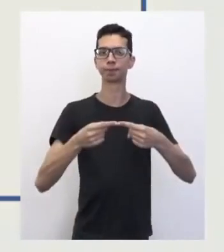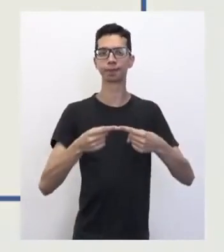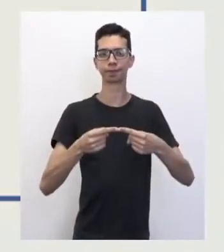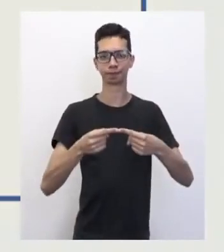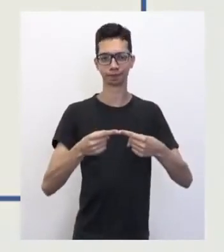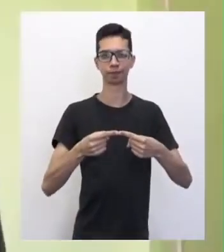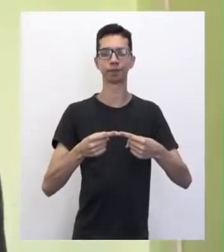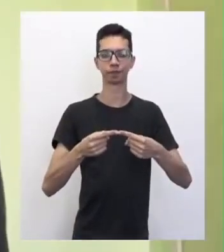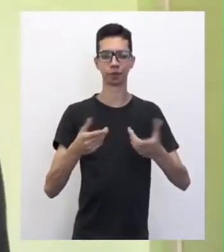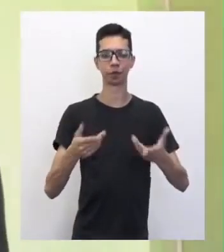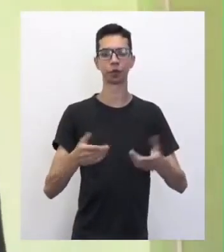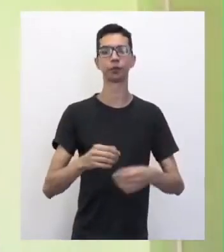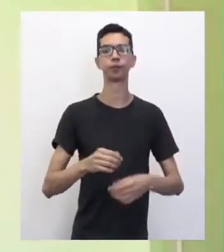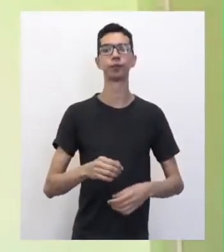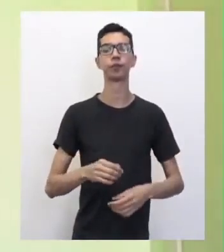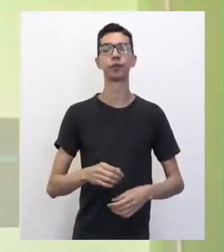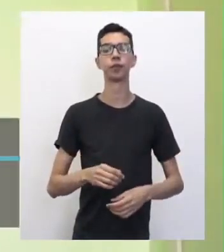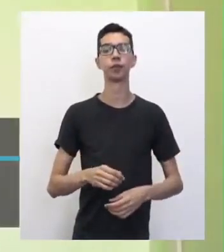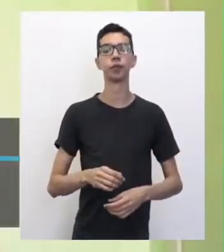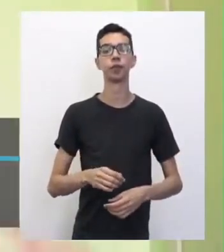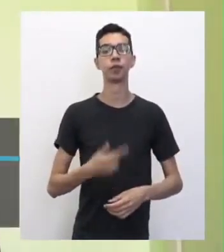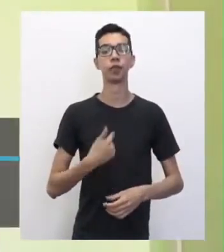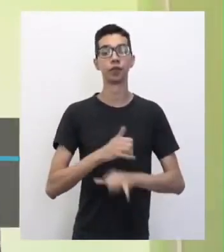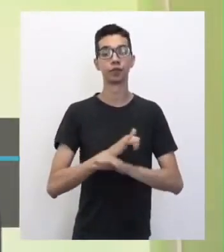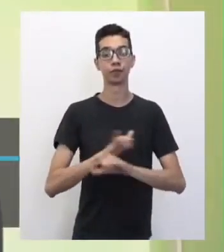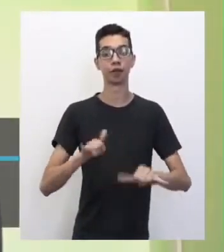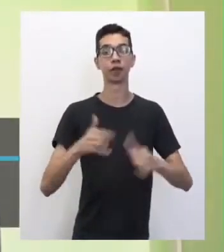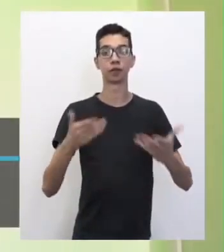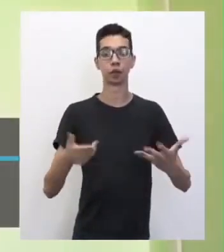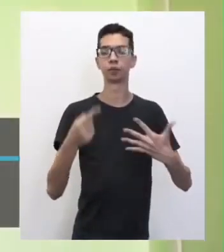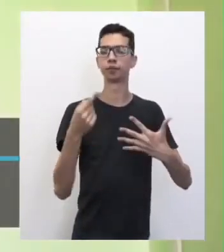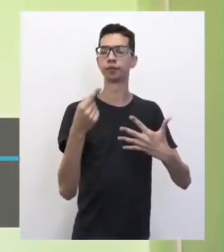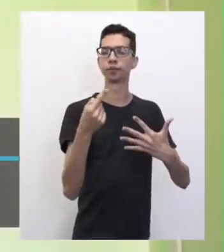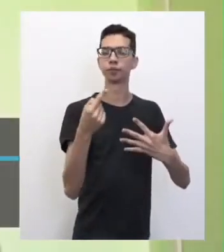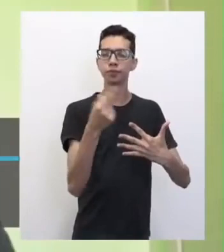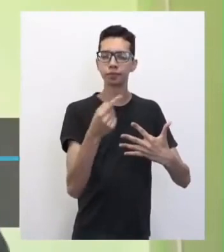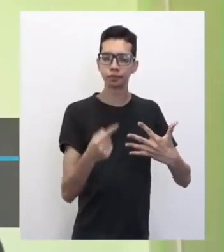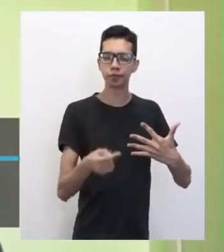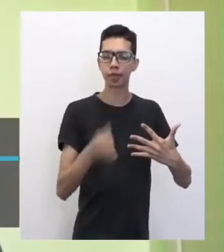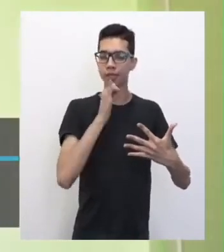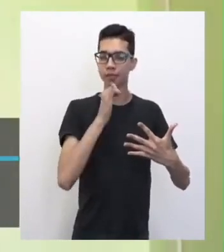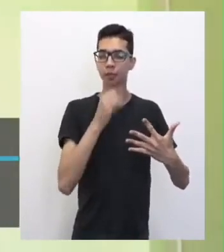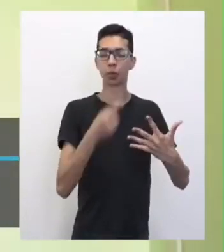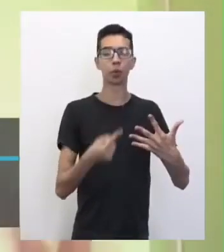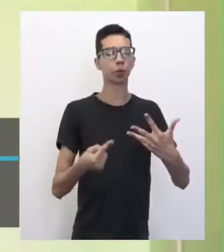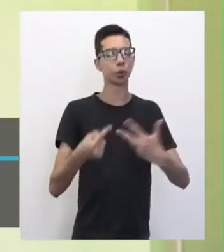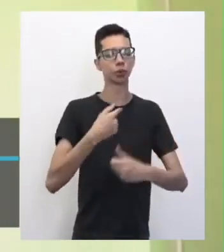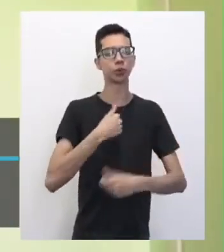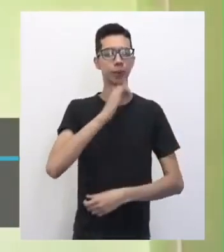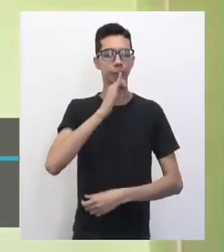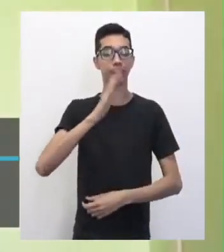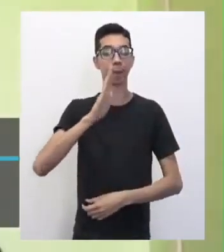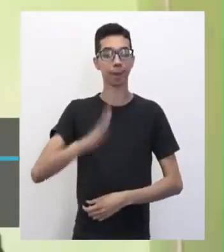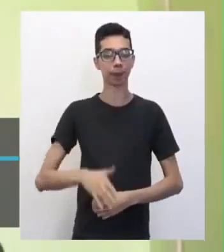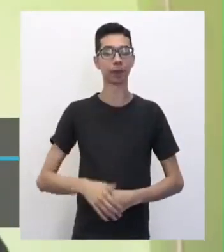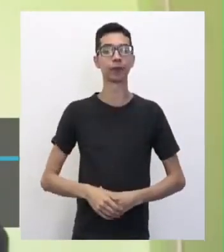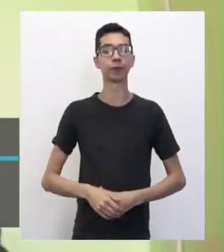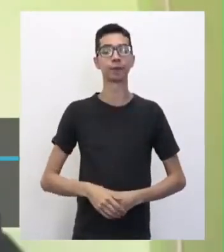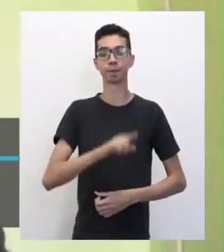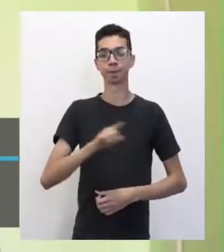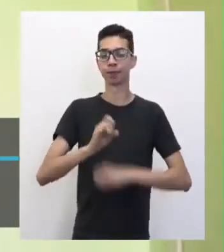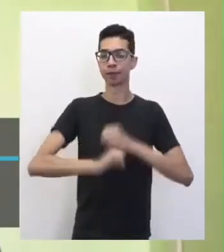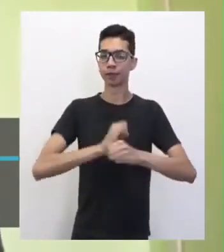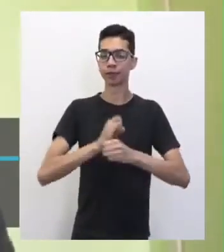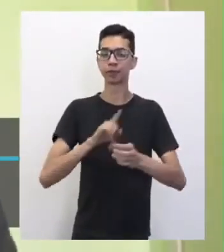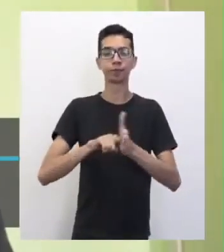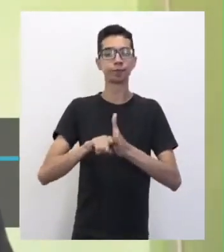coesão textual. Pessoal, esses exemplos todos que eu fui dando, né, na verdade, se a gente colocar na internet ou